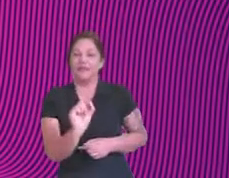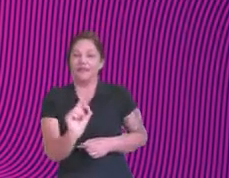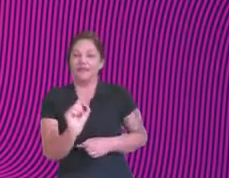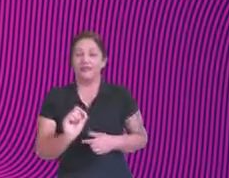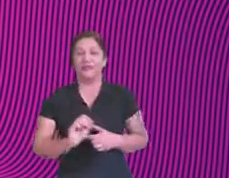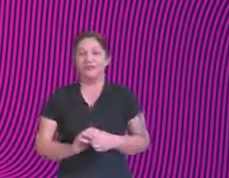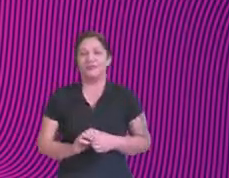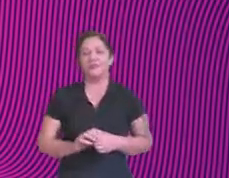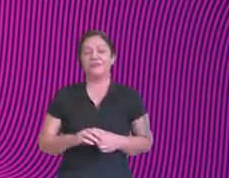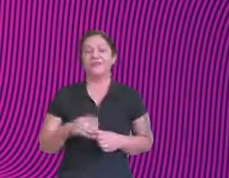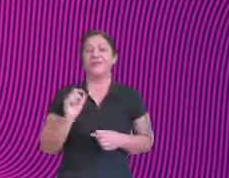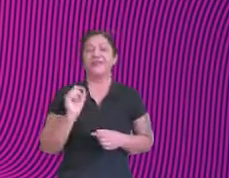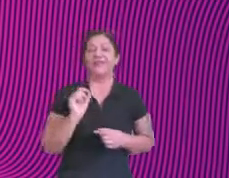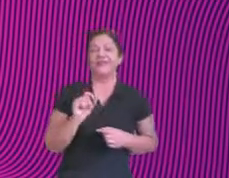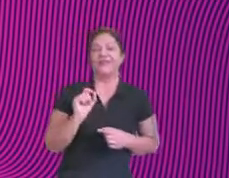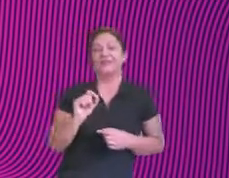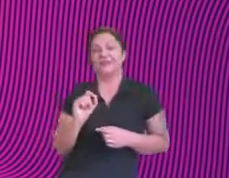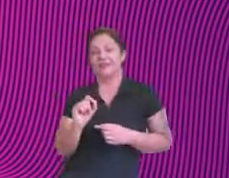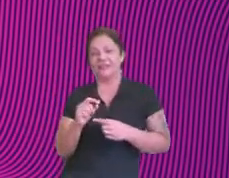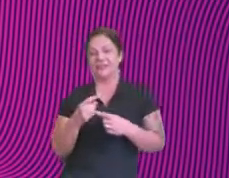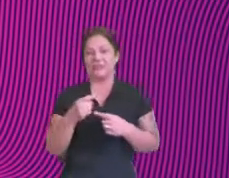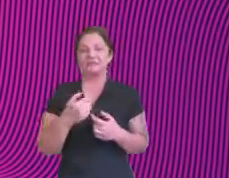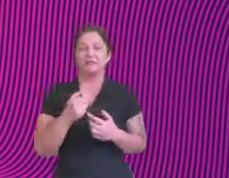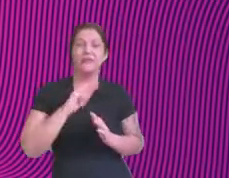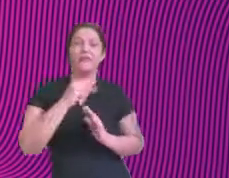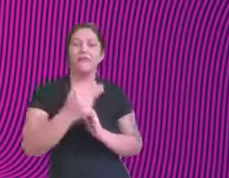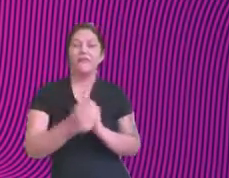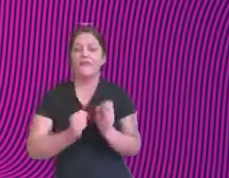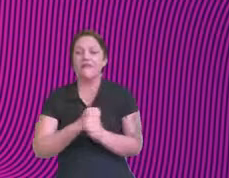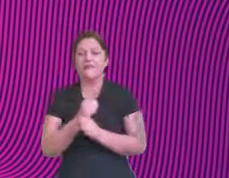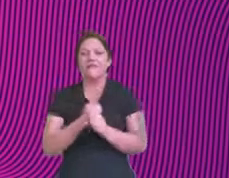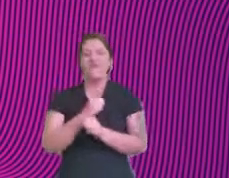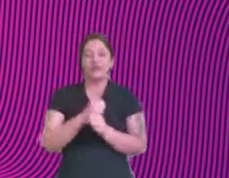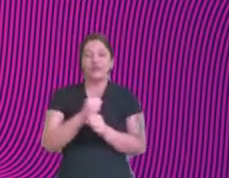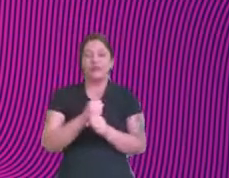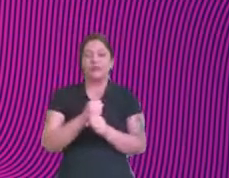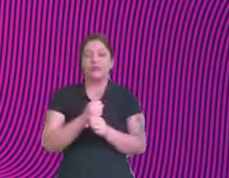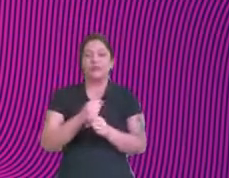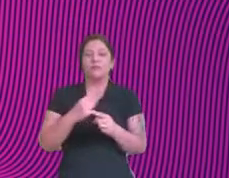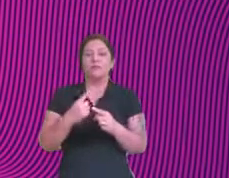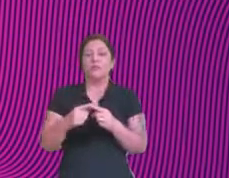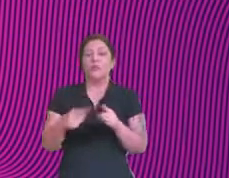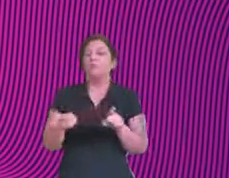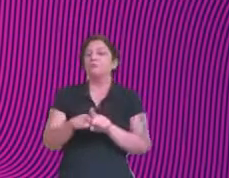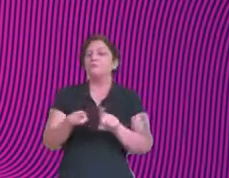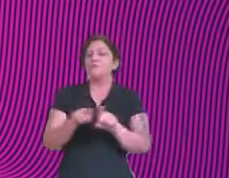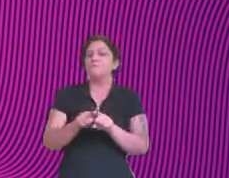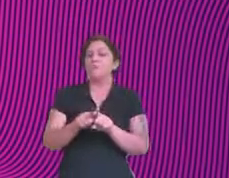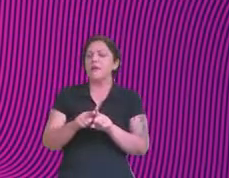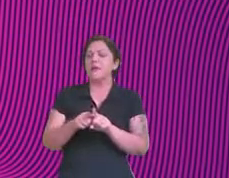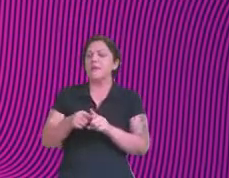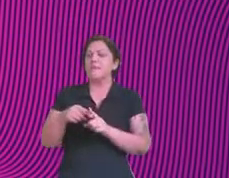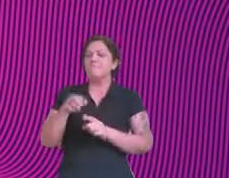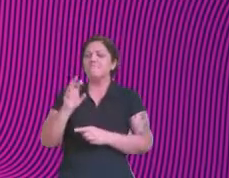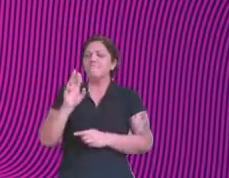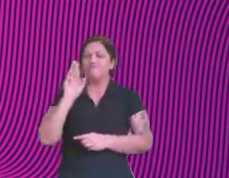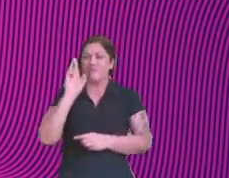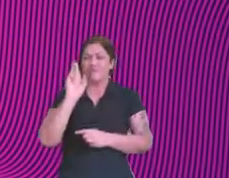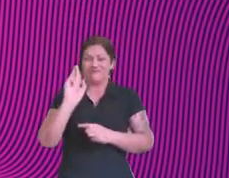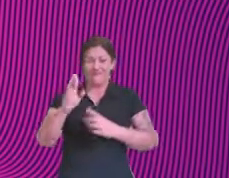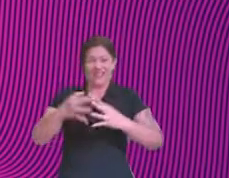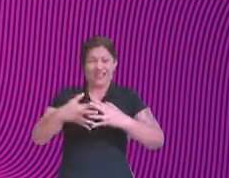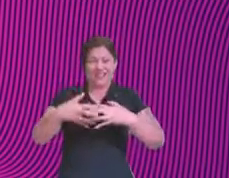casuísticas que a gente tem de longos anos de follow-up, e também existe um racional teórico de bancada que mostra